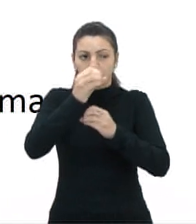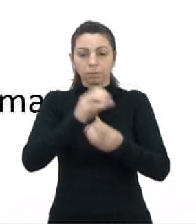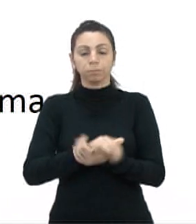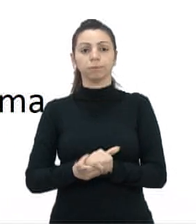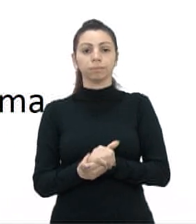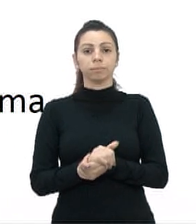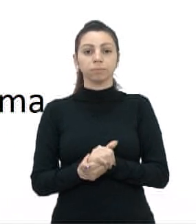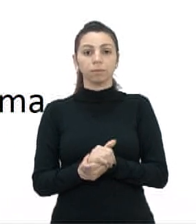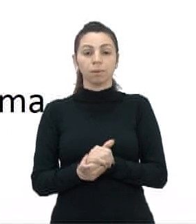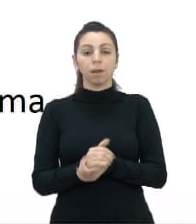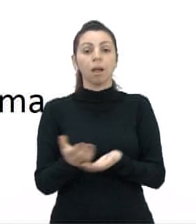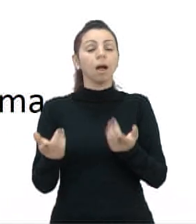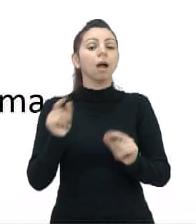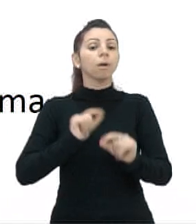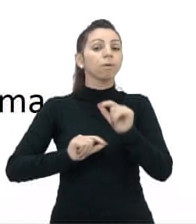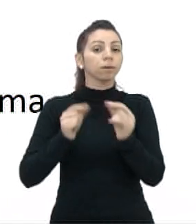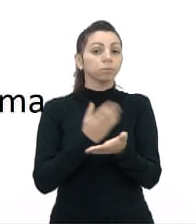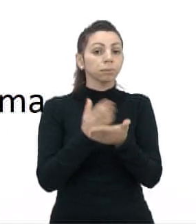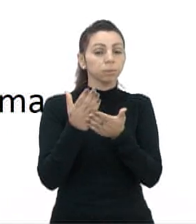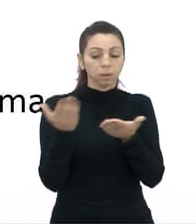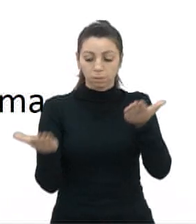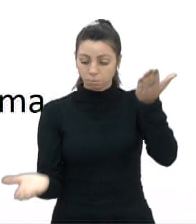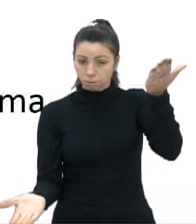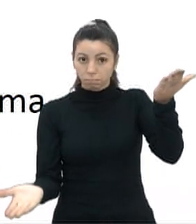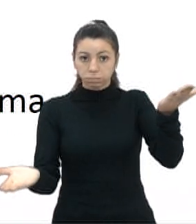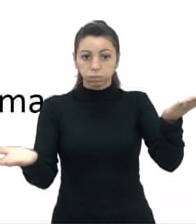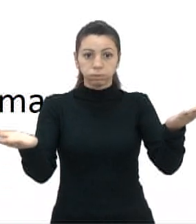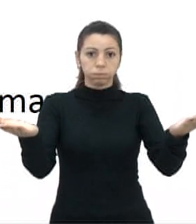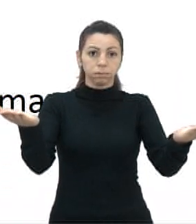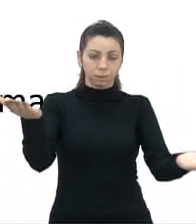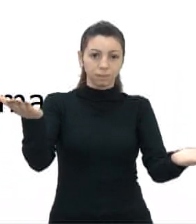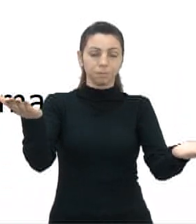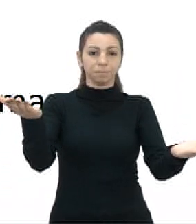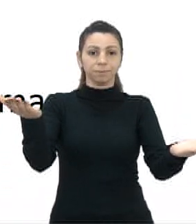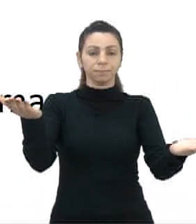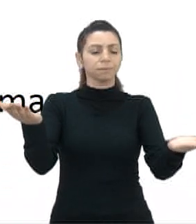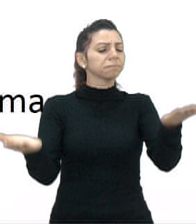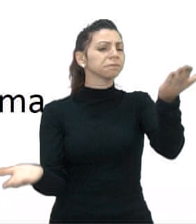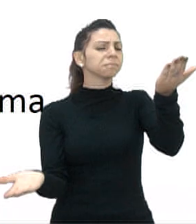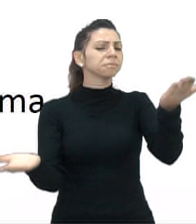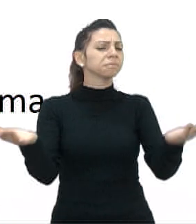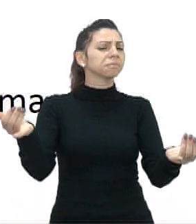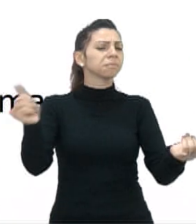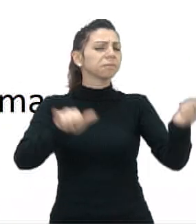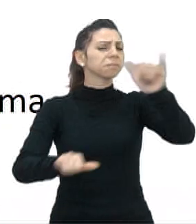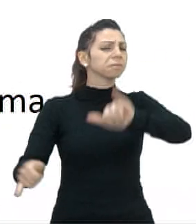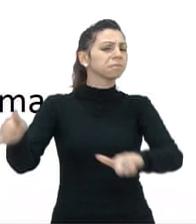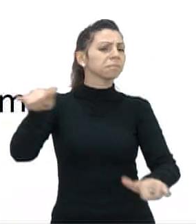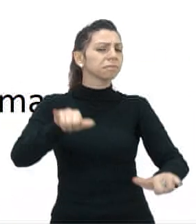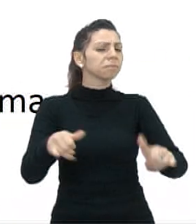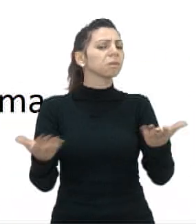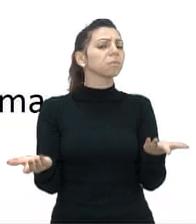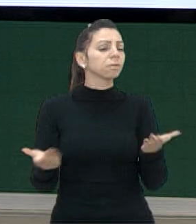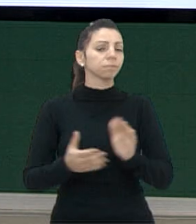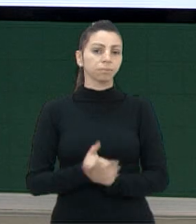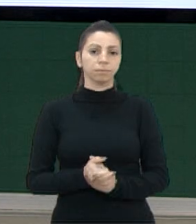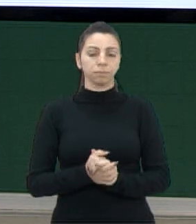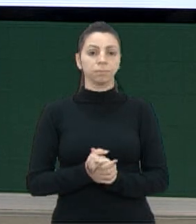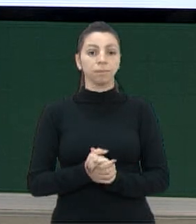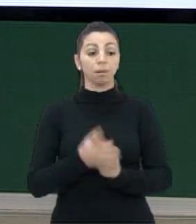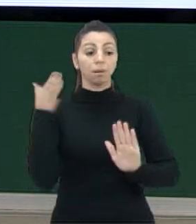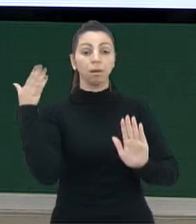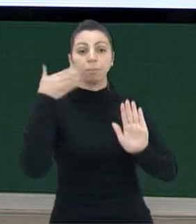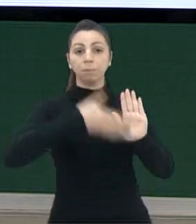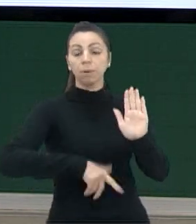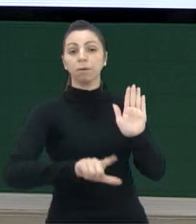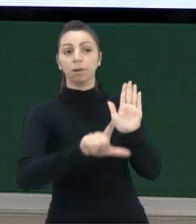sobre balanceamento químico. Ok? Então, para que serve o balanceamento químico? O balanceamento químico serve para a gente comprovar